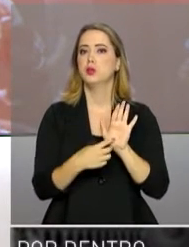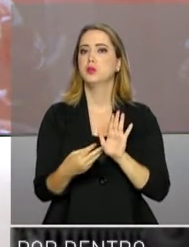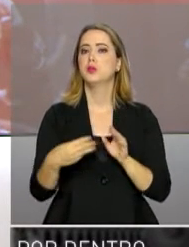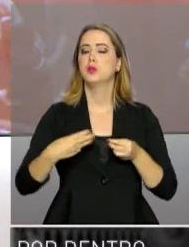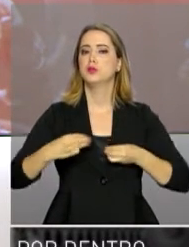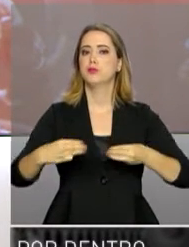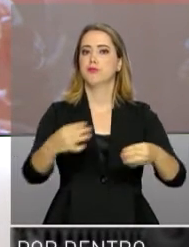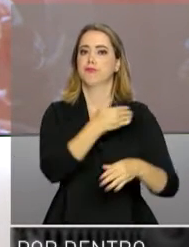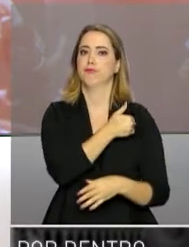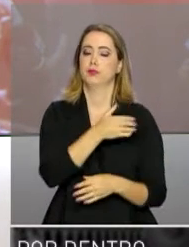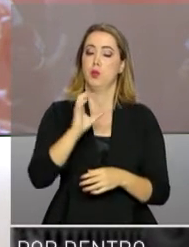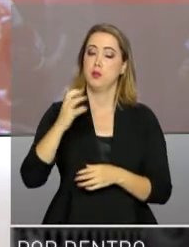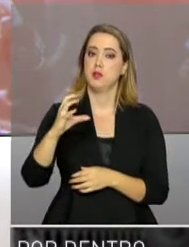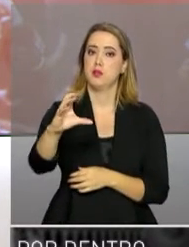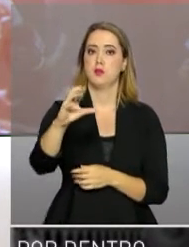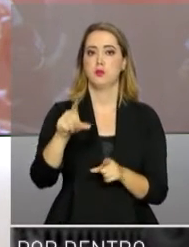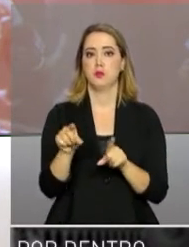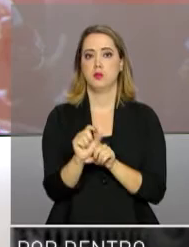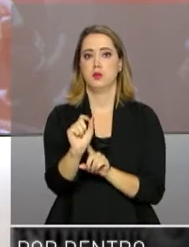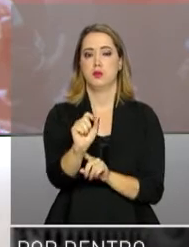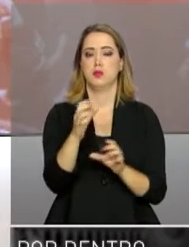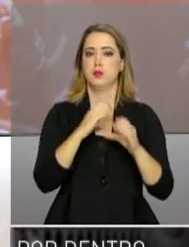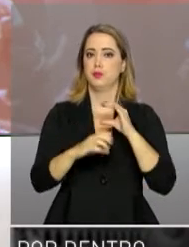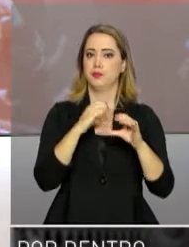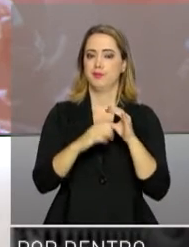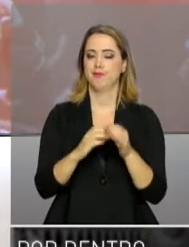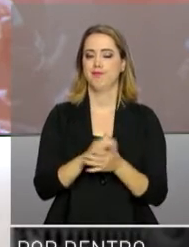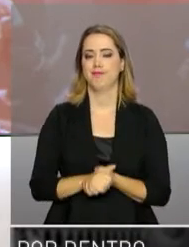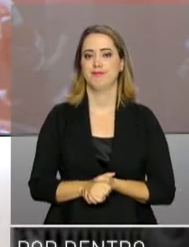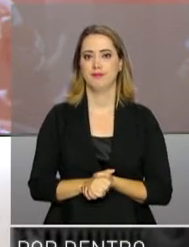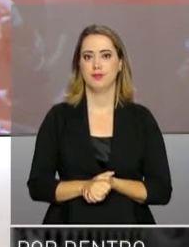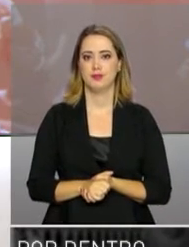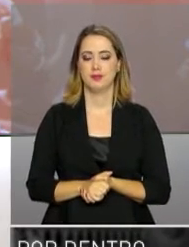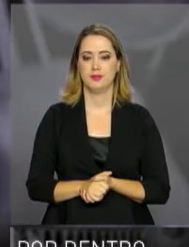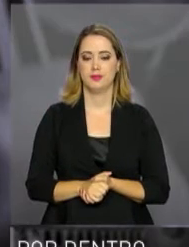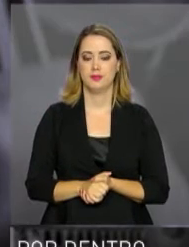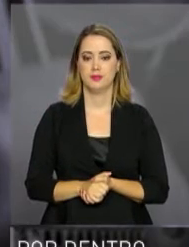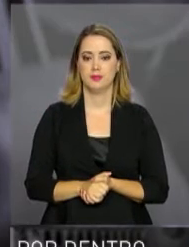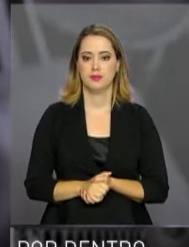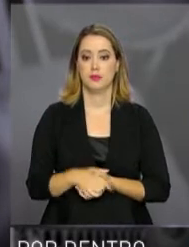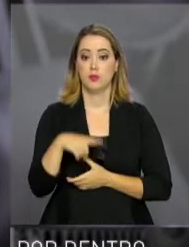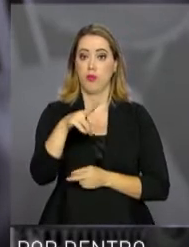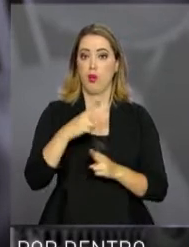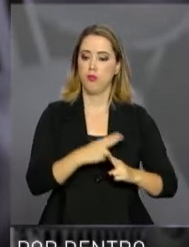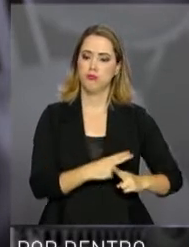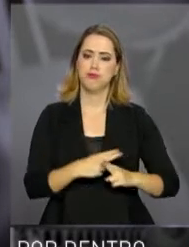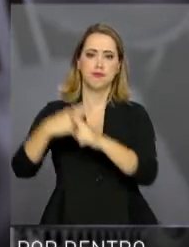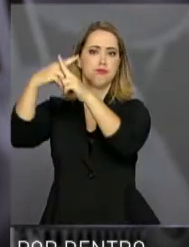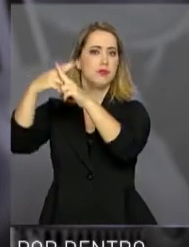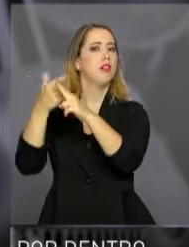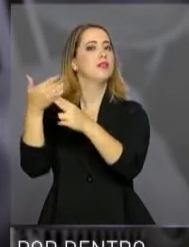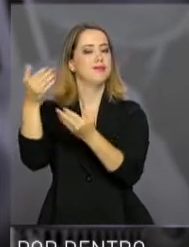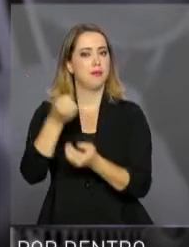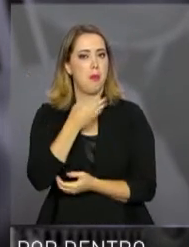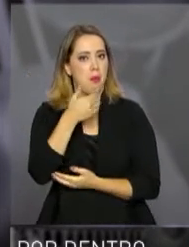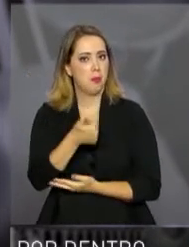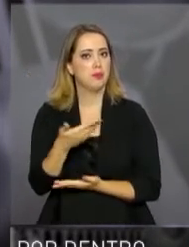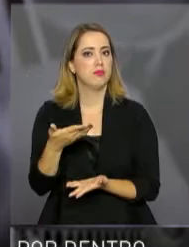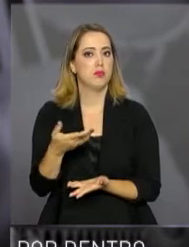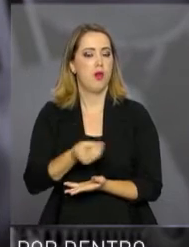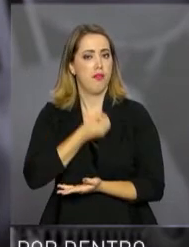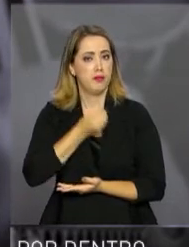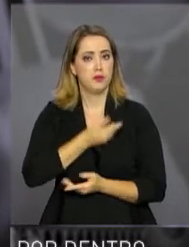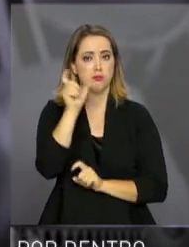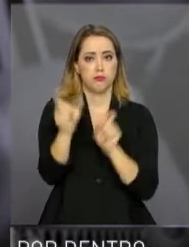Ciência, Tecnologia, Inovações e Comunicações, Gilberto Kassab. Esse satélite traz diversos benefícios à vida